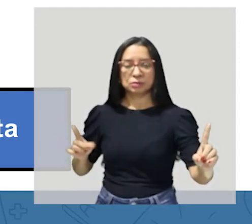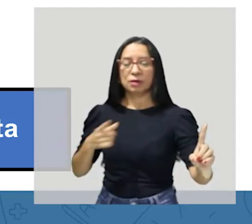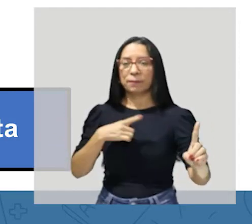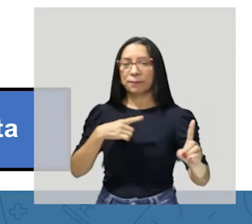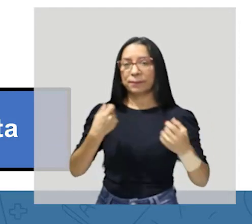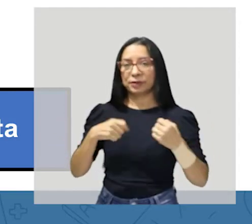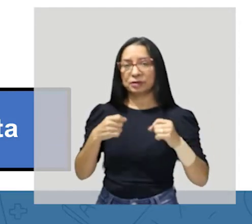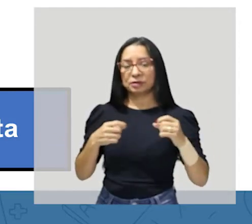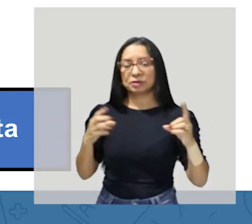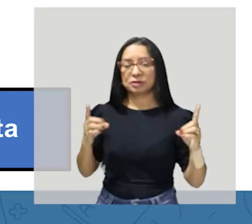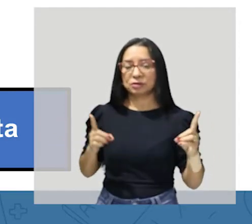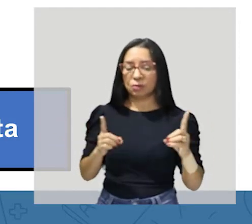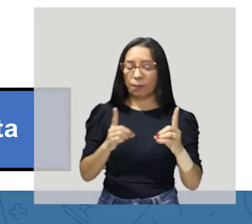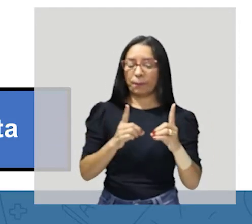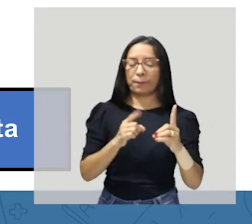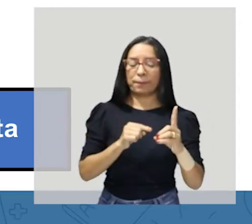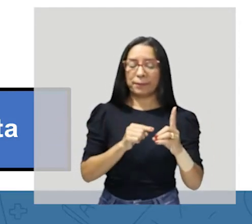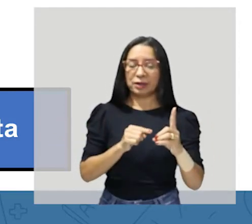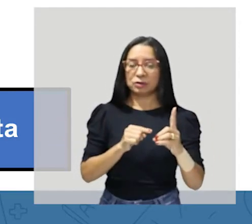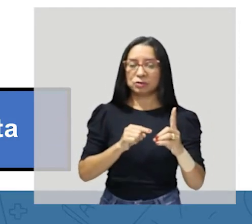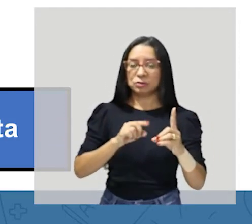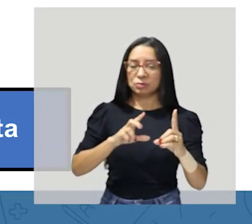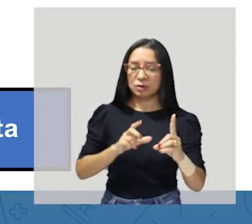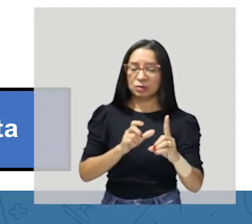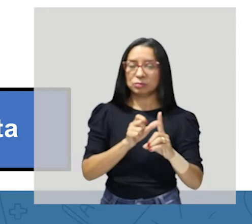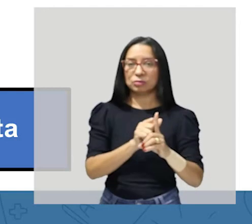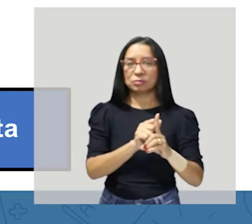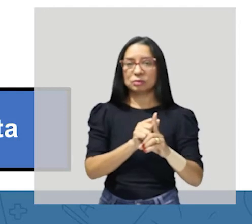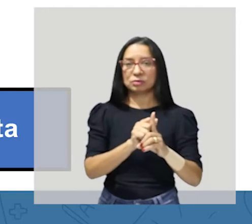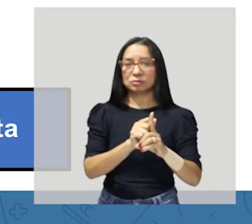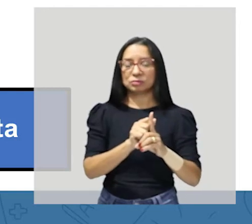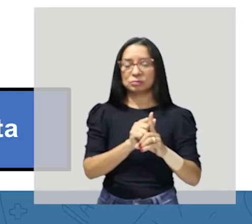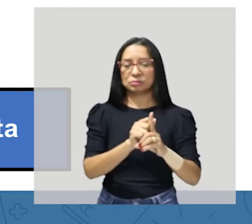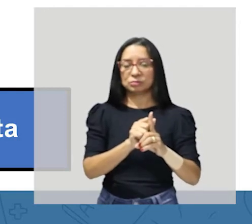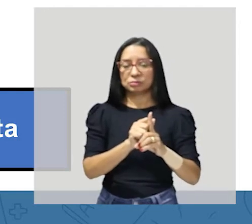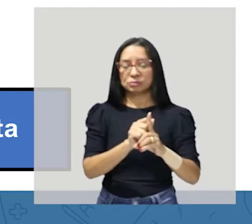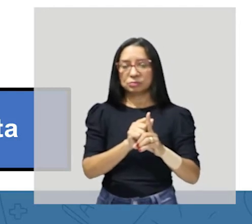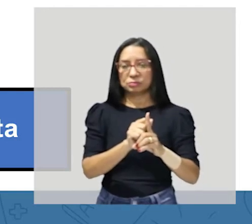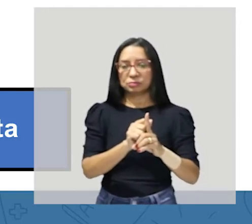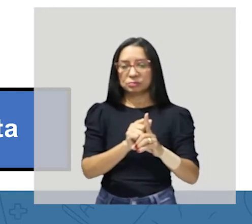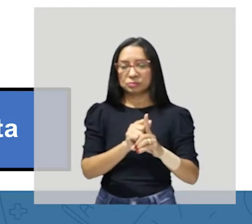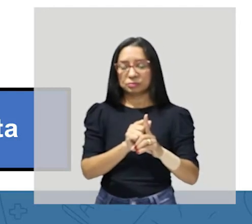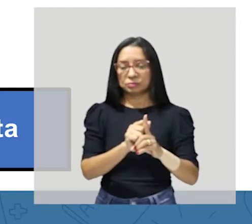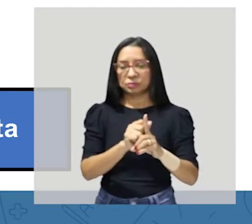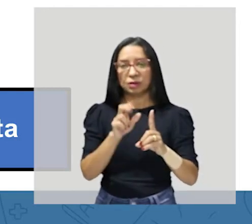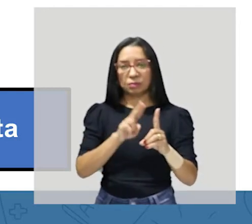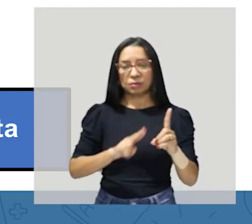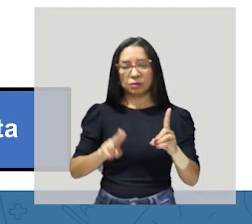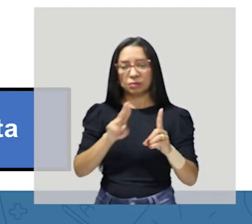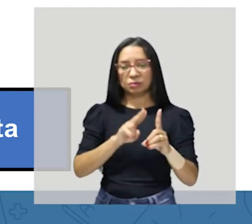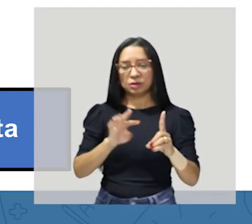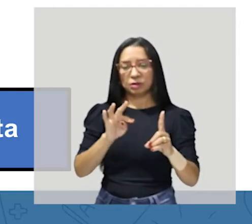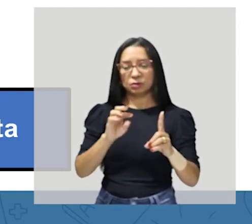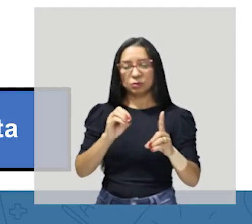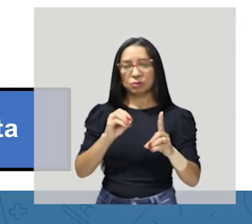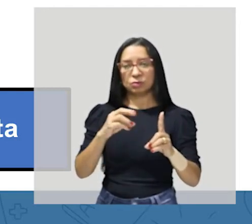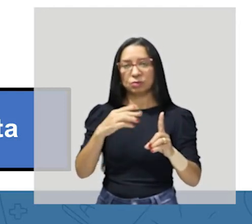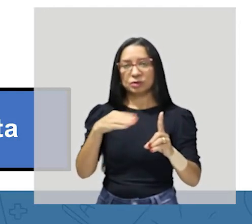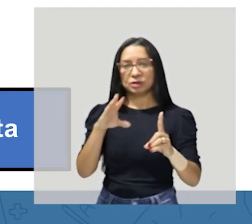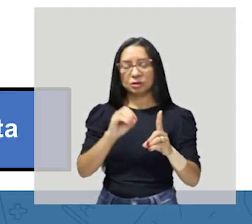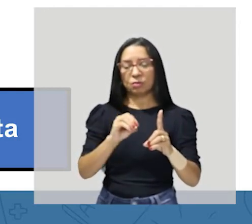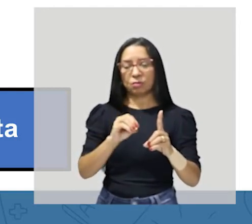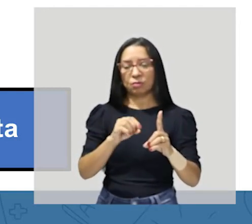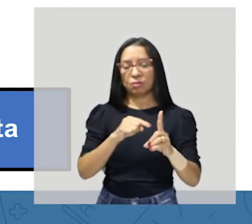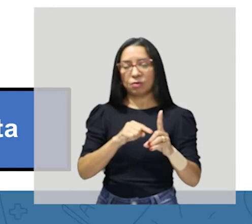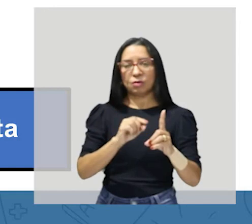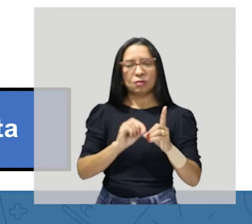tenho que estar bem próximo do meu adversário para eu dominá-lo, para eu aplicar a minha alavanca, eu aplicar ali a minha torção de determinado membro,